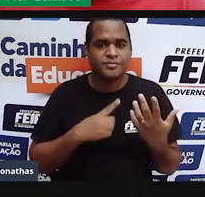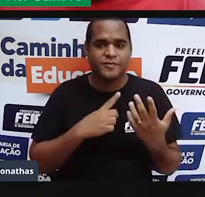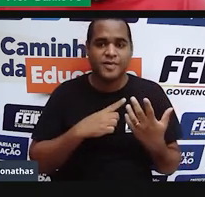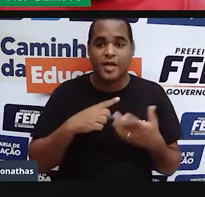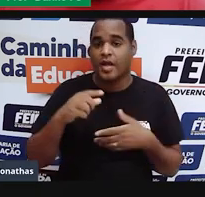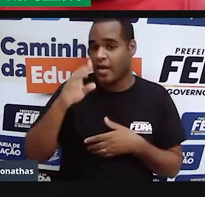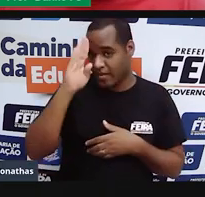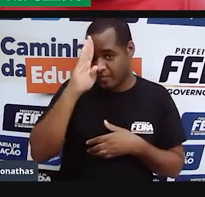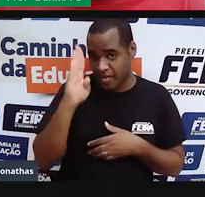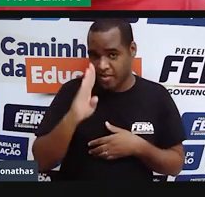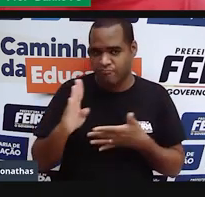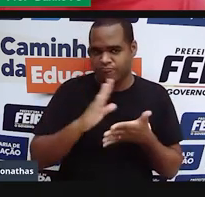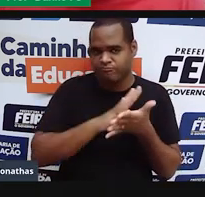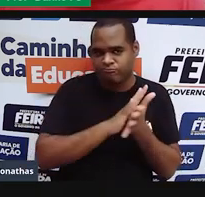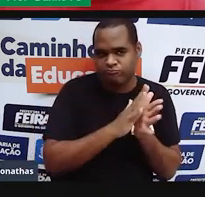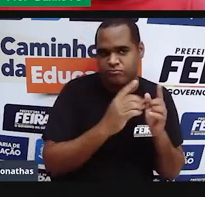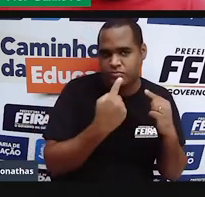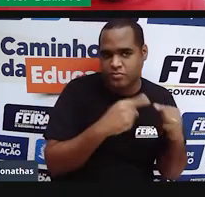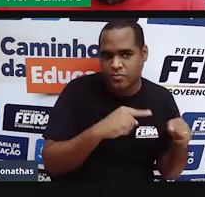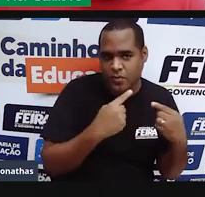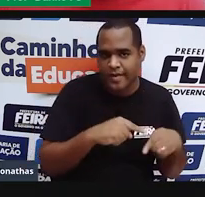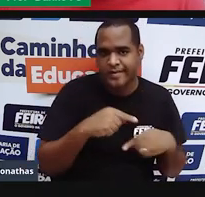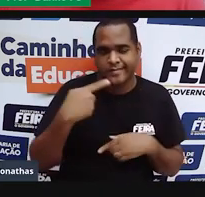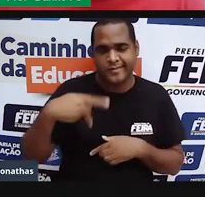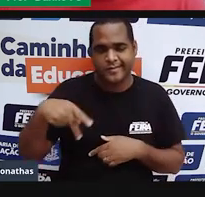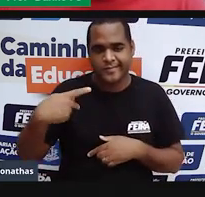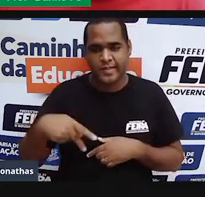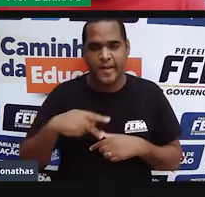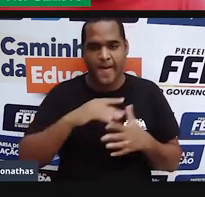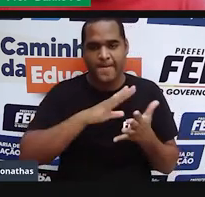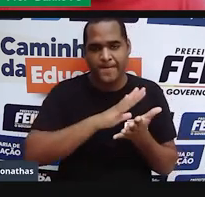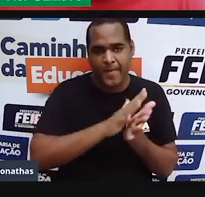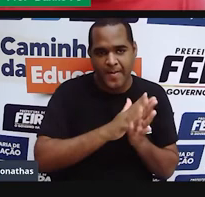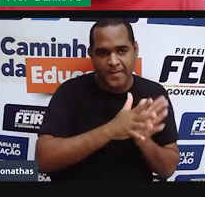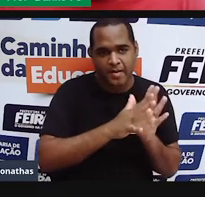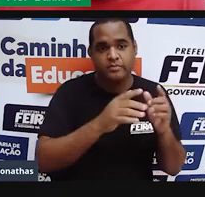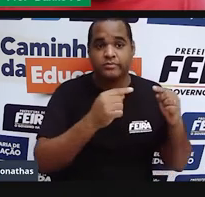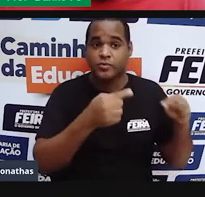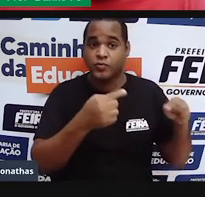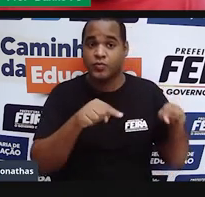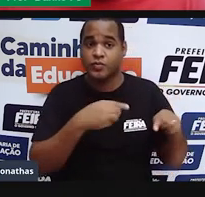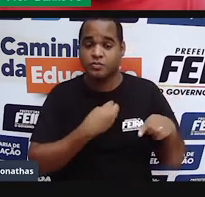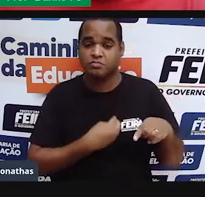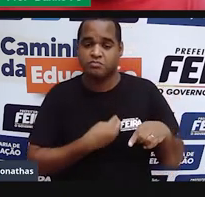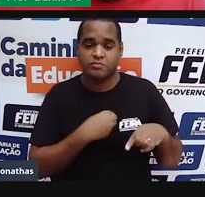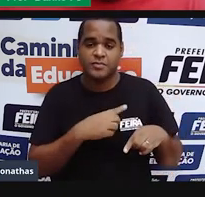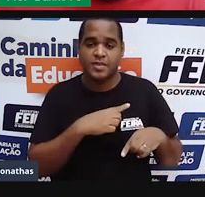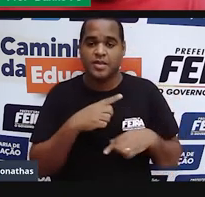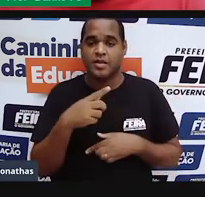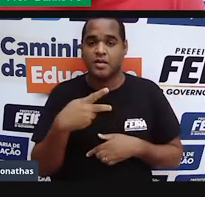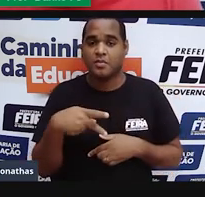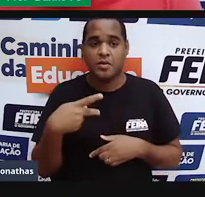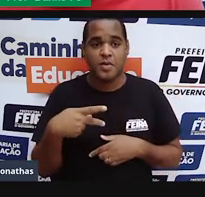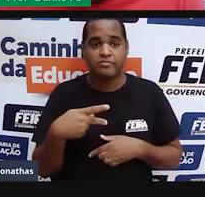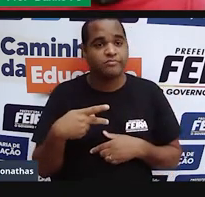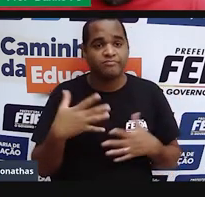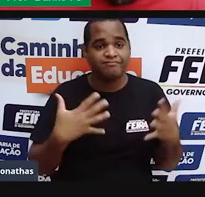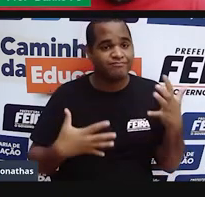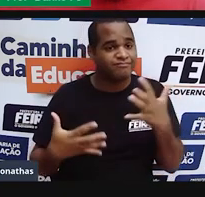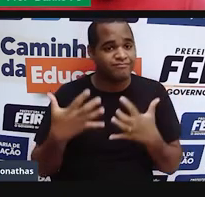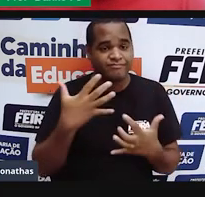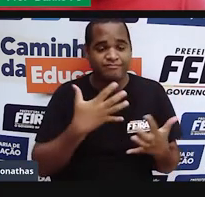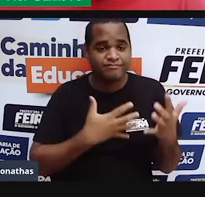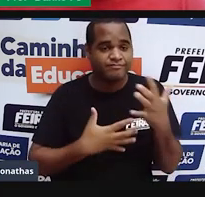Numa dessas batalhas, o Brasil praticamente dizima a Marinha Paraguaia, o que deixa o Paraguai sem era nem